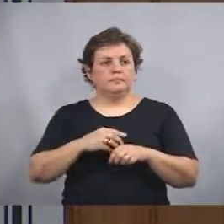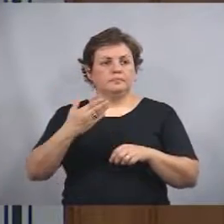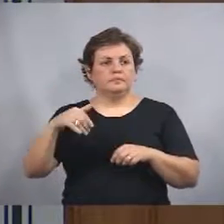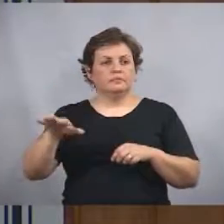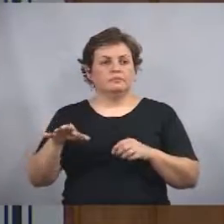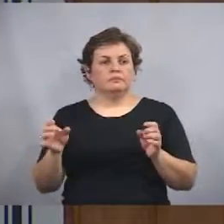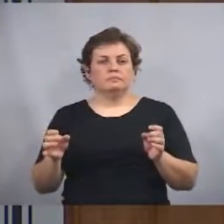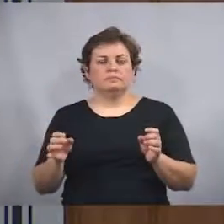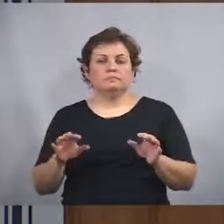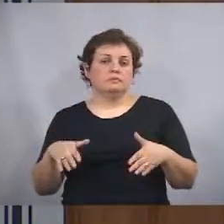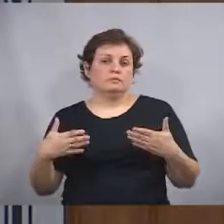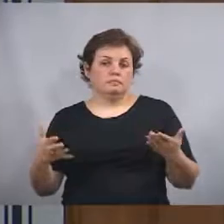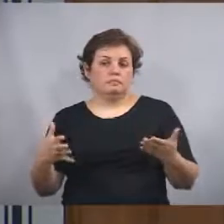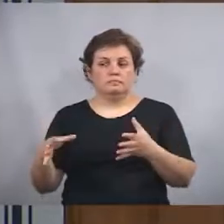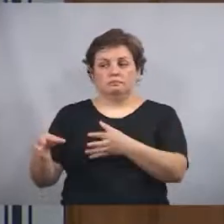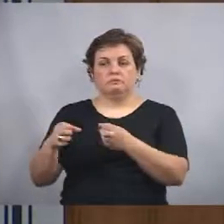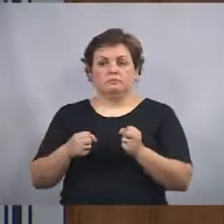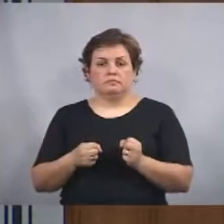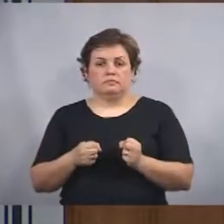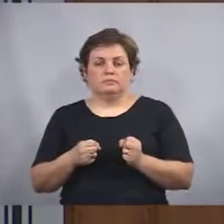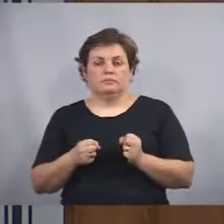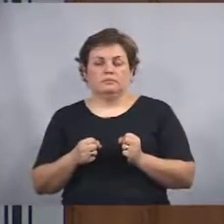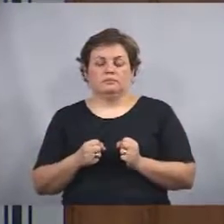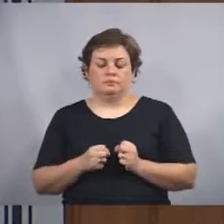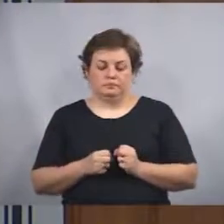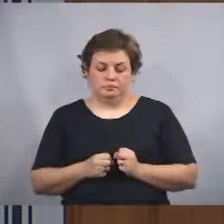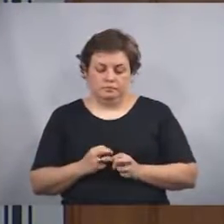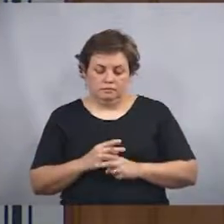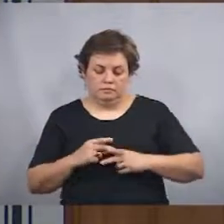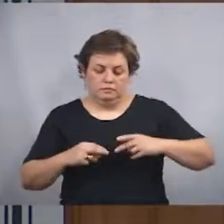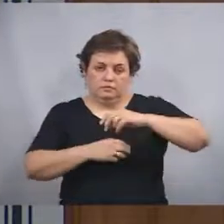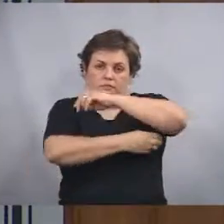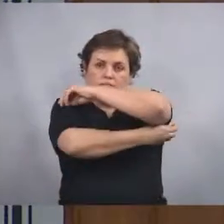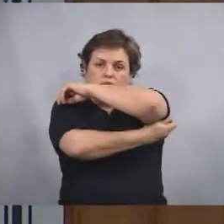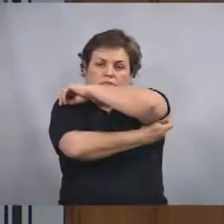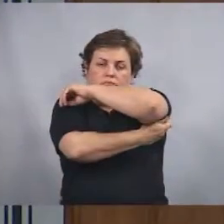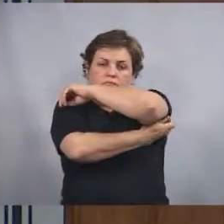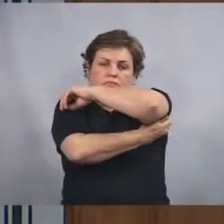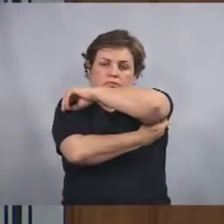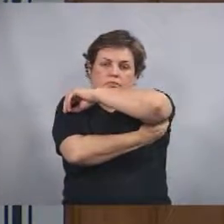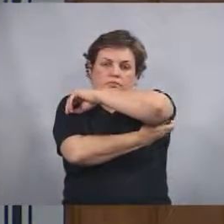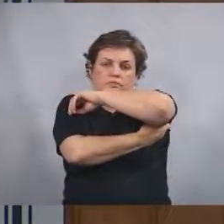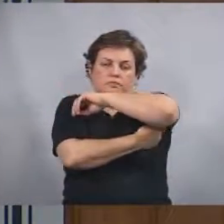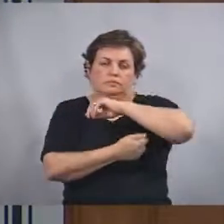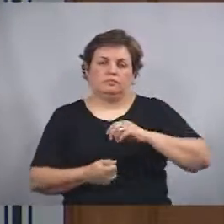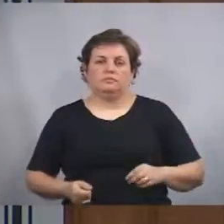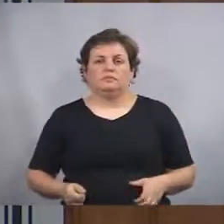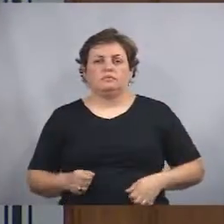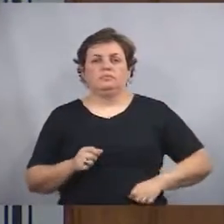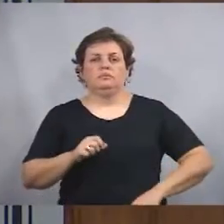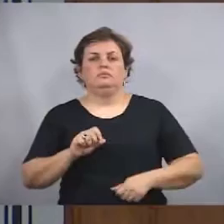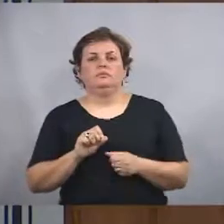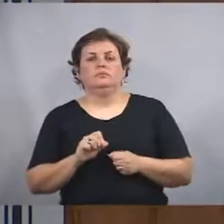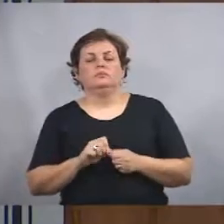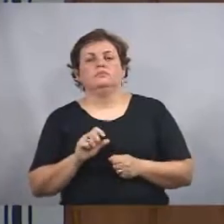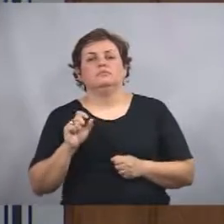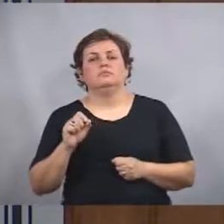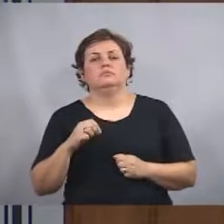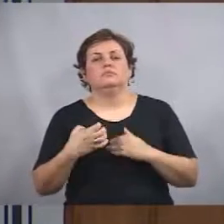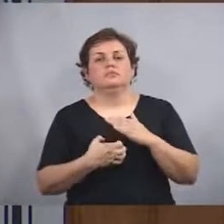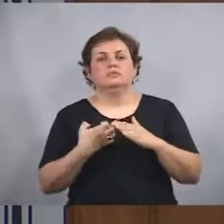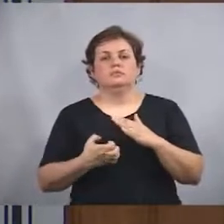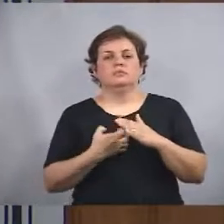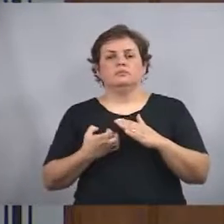acabou-se adotando a questão do de fazer com que a